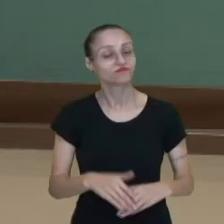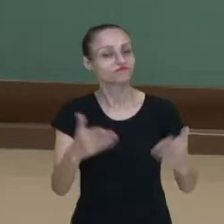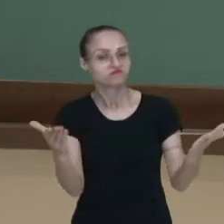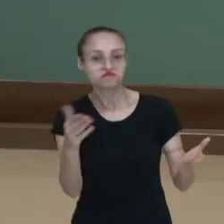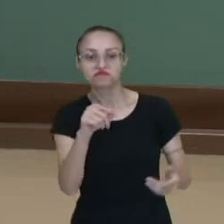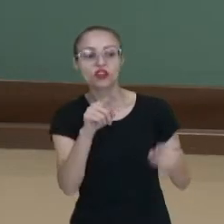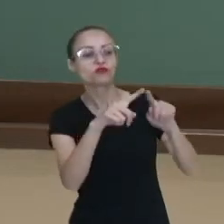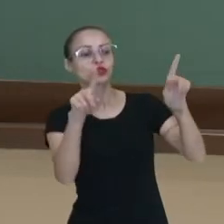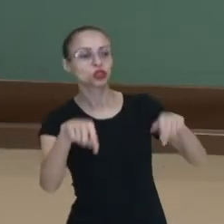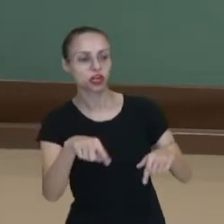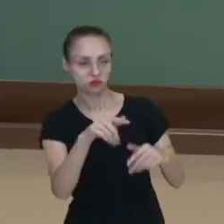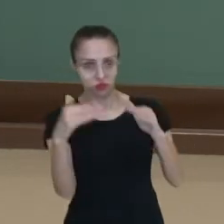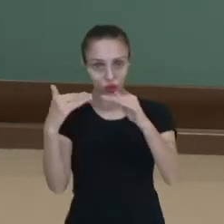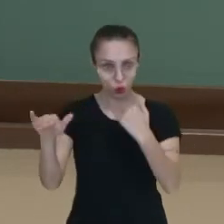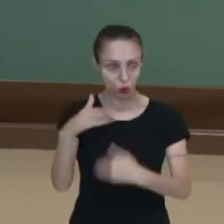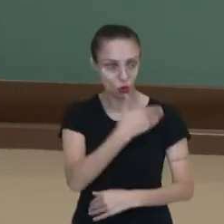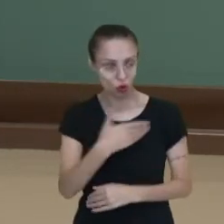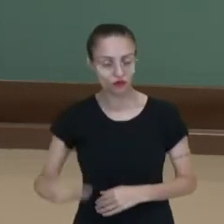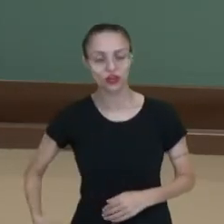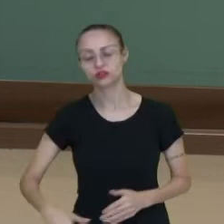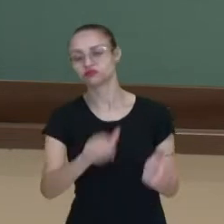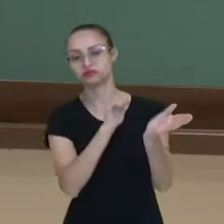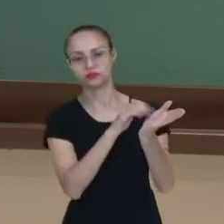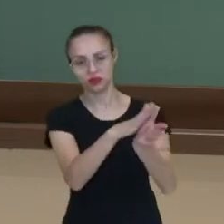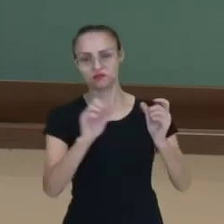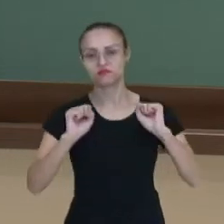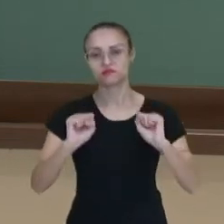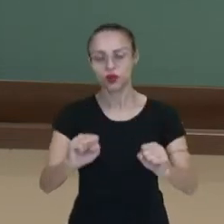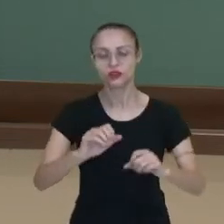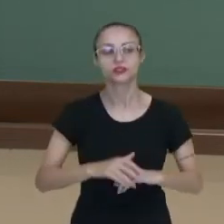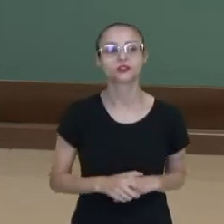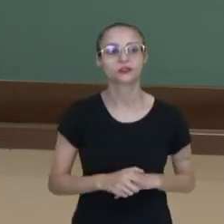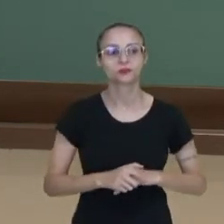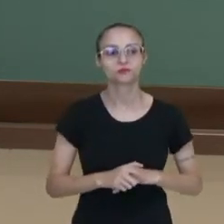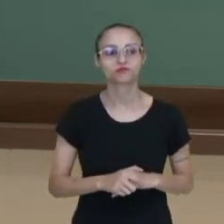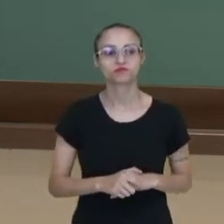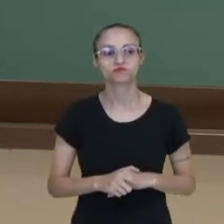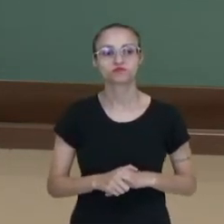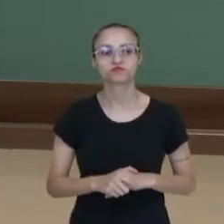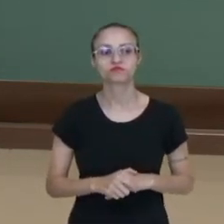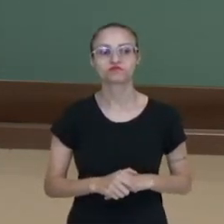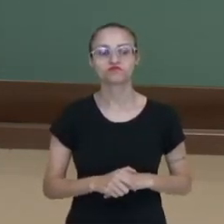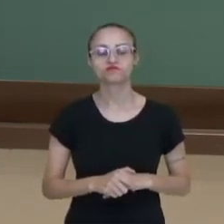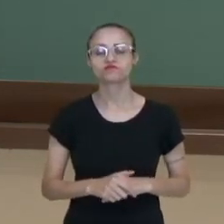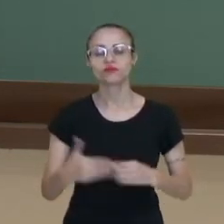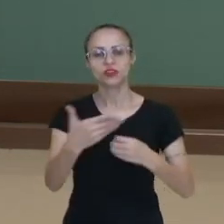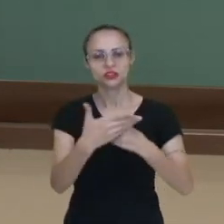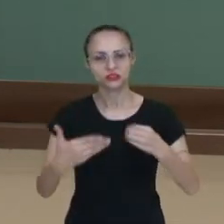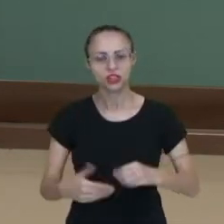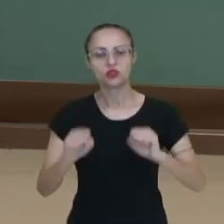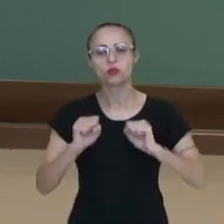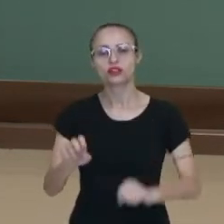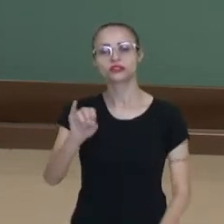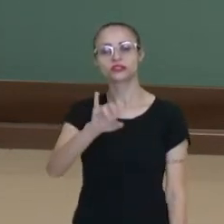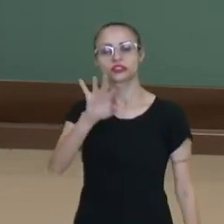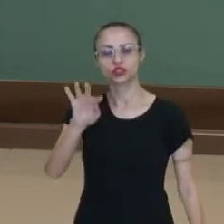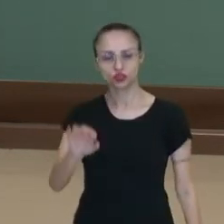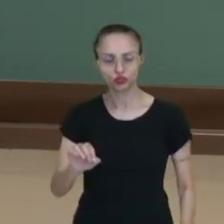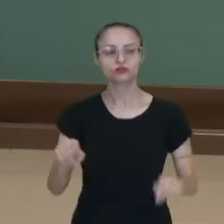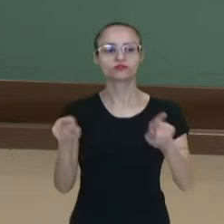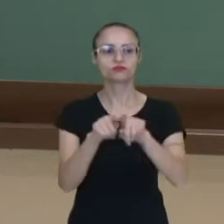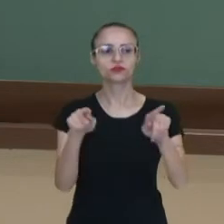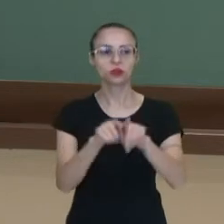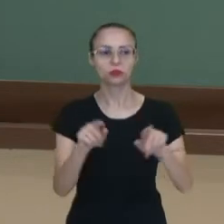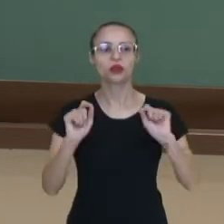acaso se manifestassem contra o regime. Decretar estado de sítio, ficava autorizado aqui através disso. E